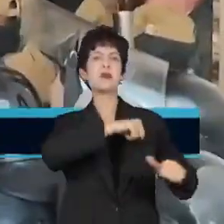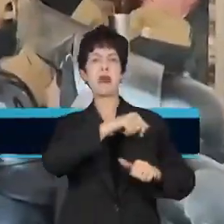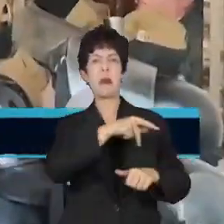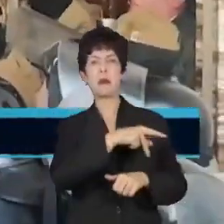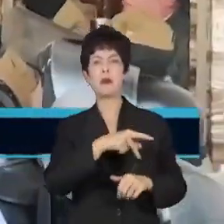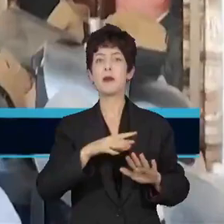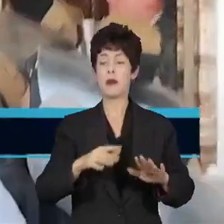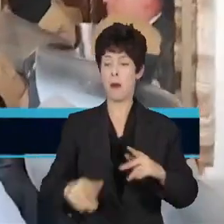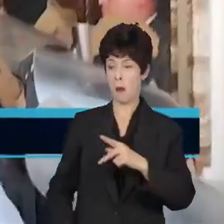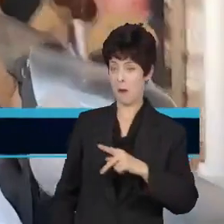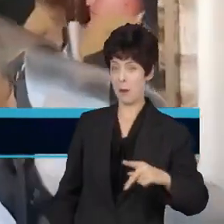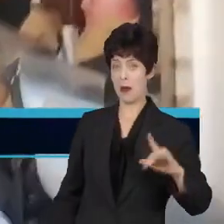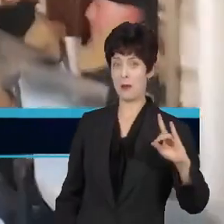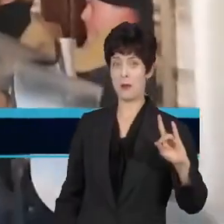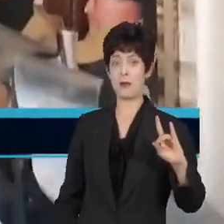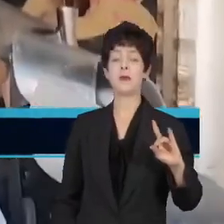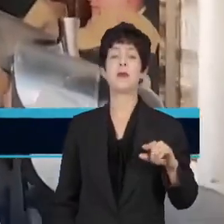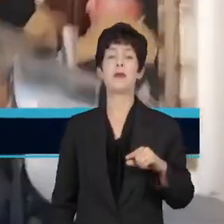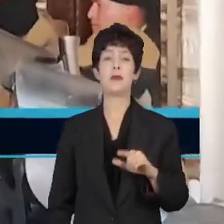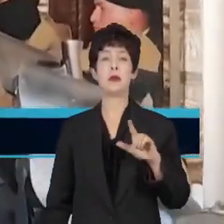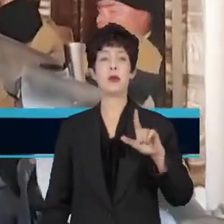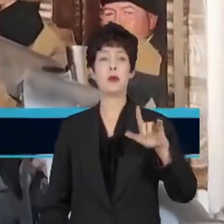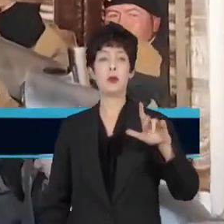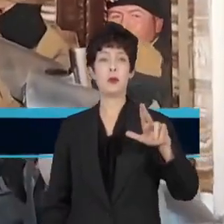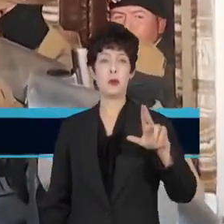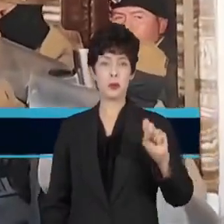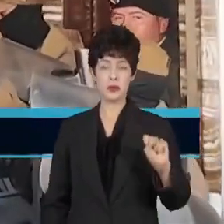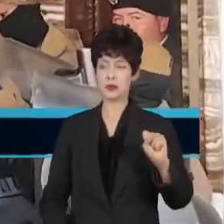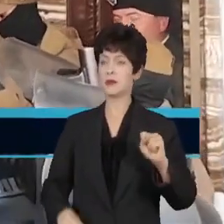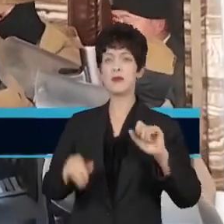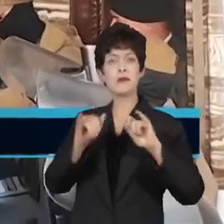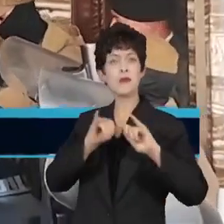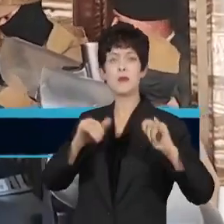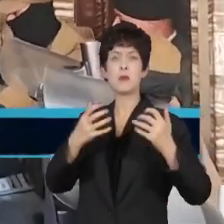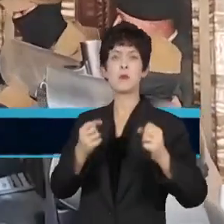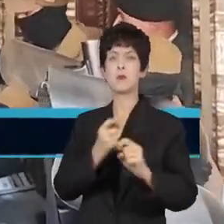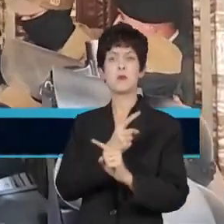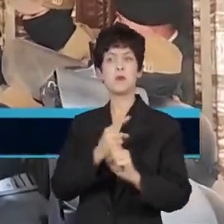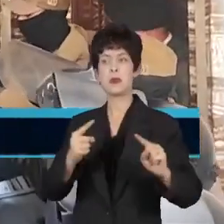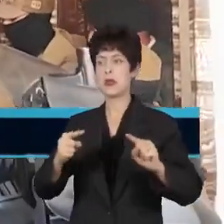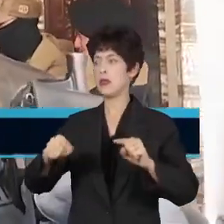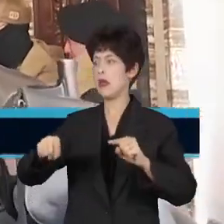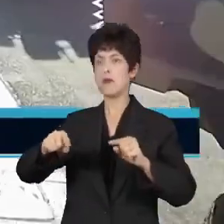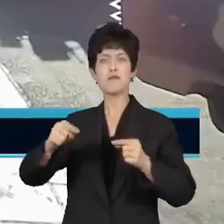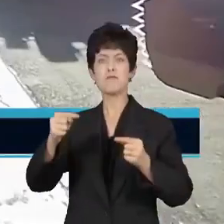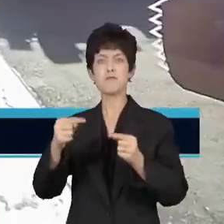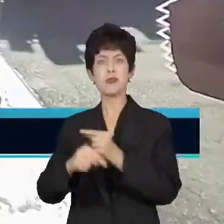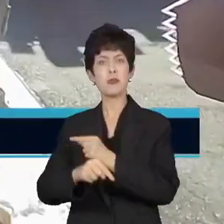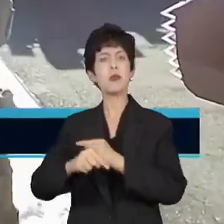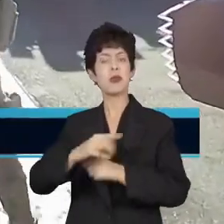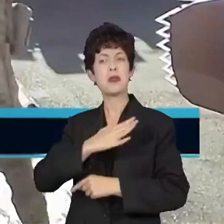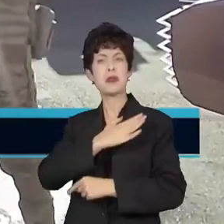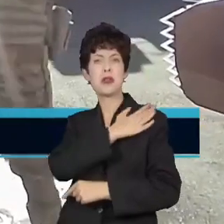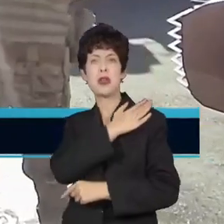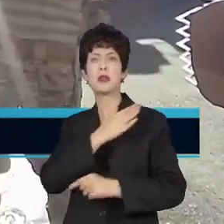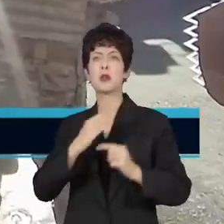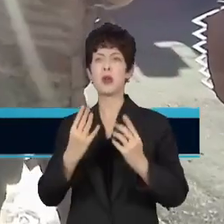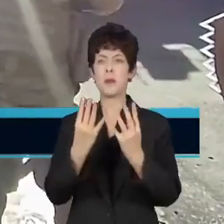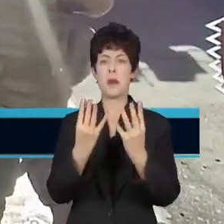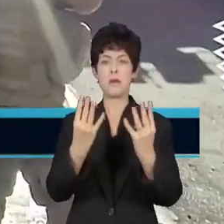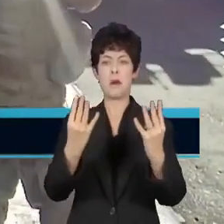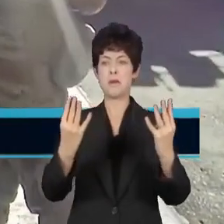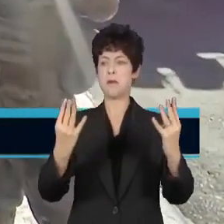O presidente da Bolívia, Luiz Arce, inicialmente denunciou os movimentos irregulares de membros do Exército que fecharam o